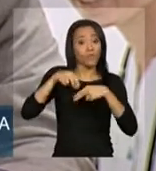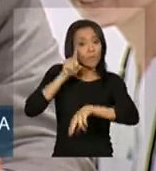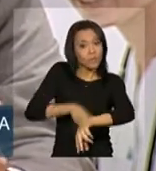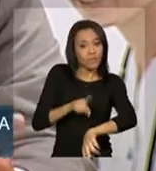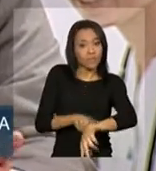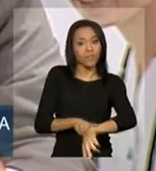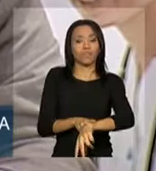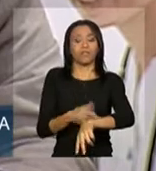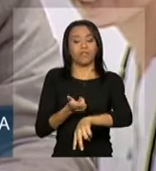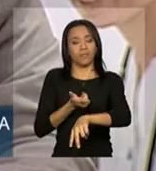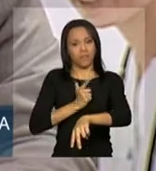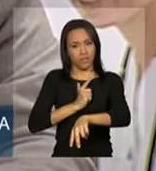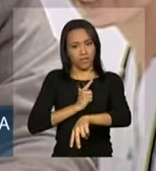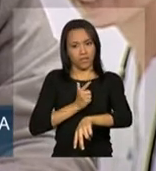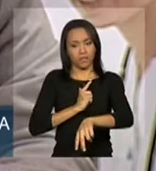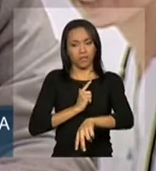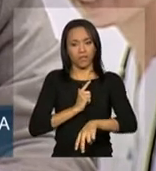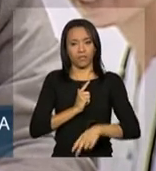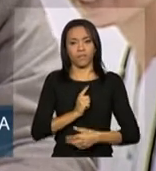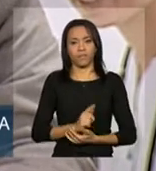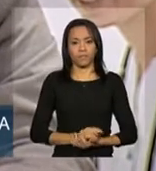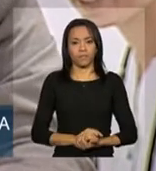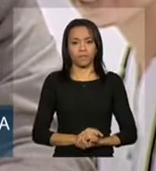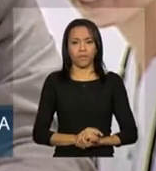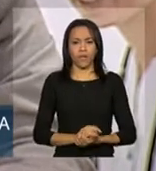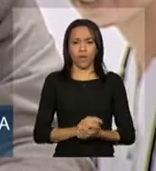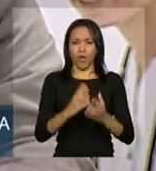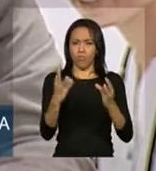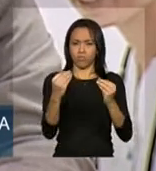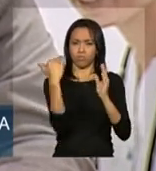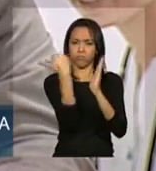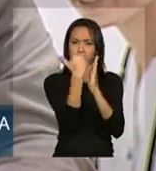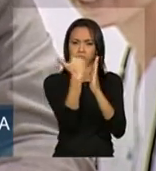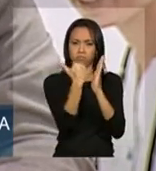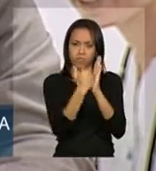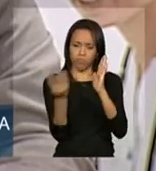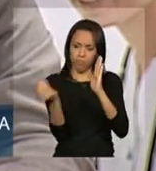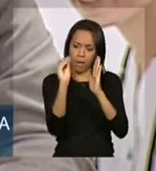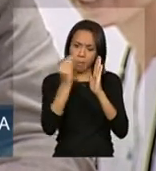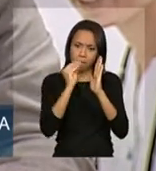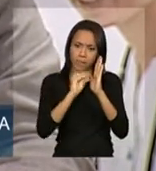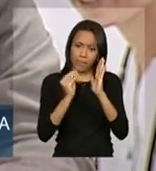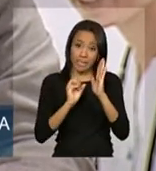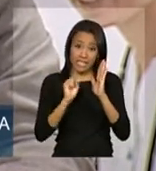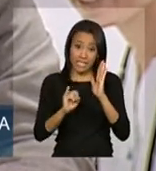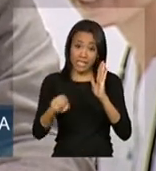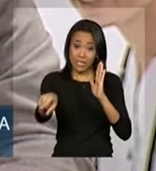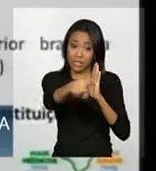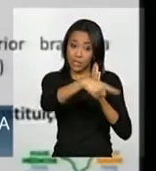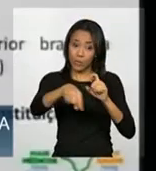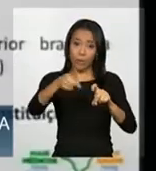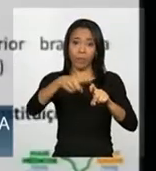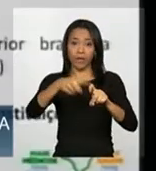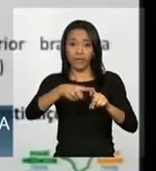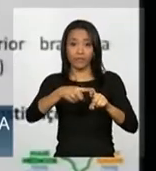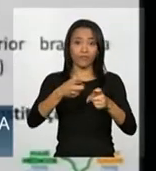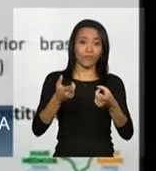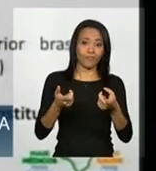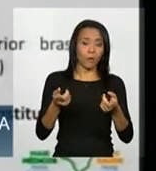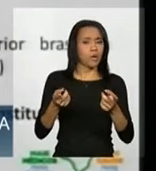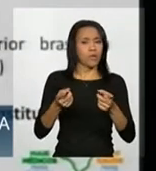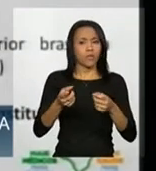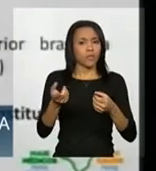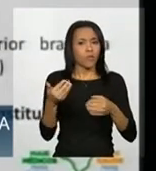seja terá um contingente maior de conteúdo a ser agregado E se o médico não tiver desempenado satisfatório ele poderá ser